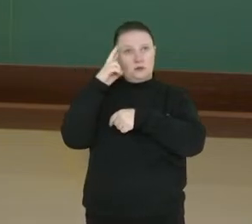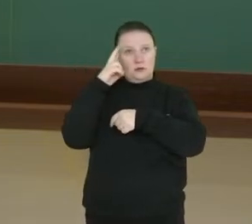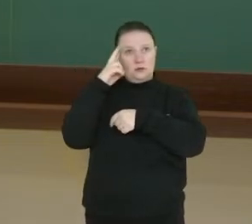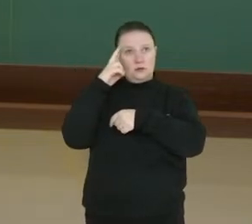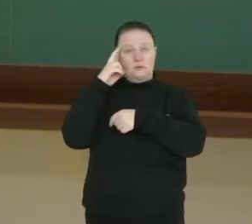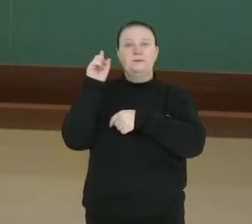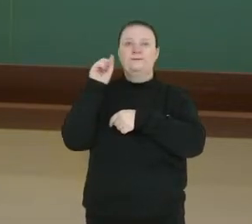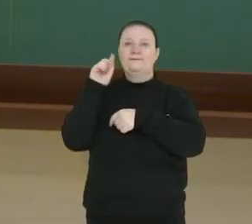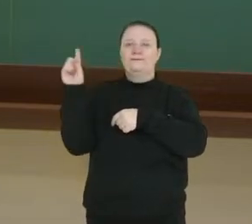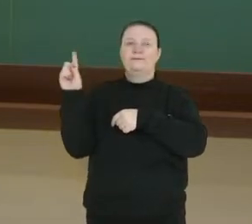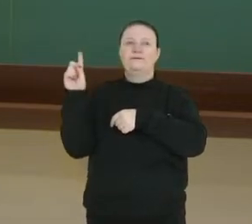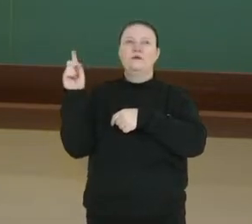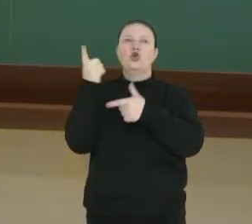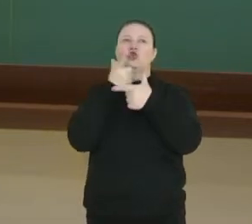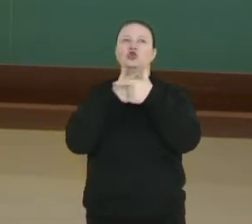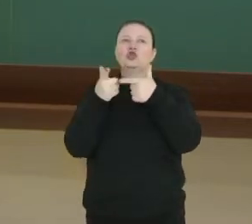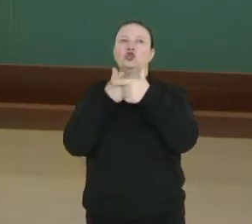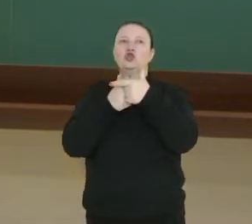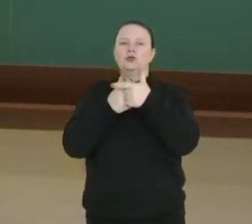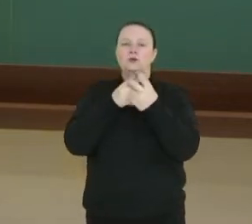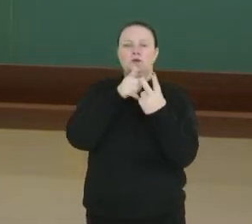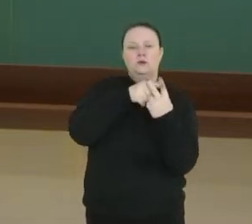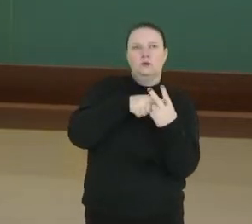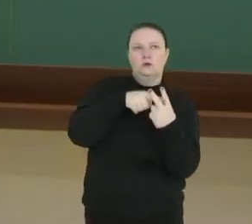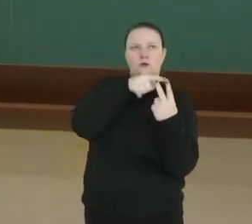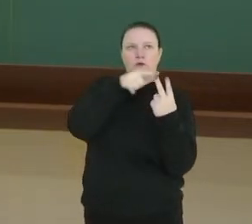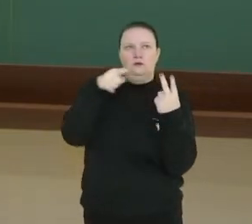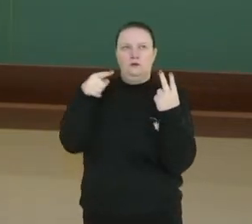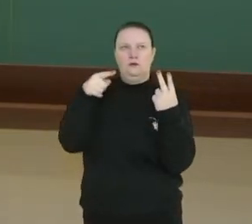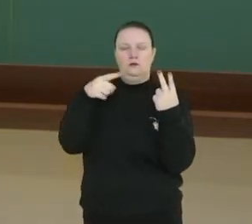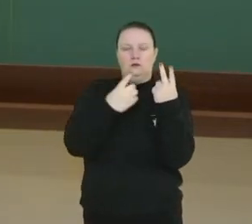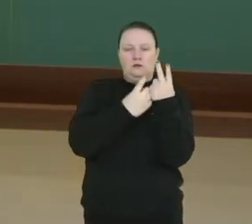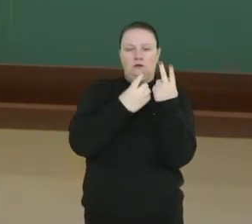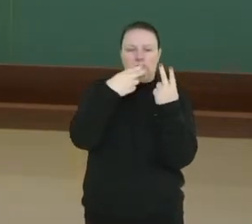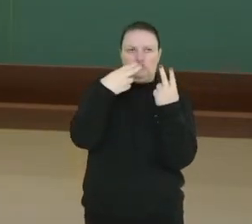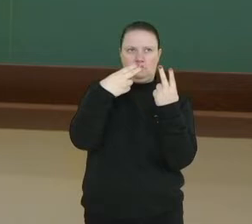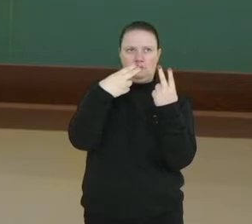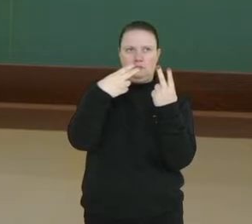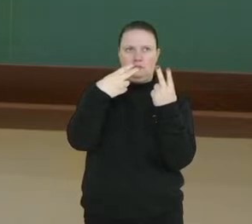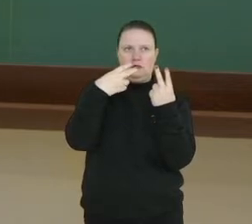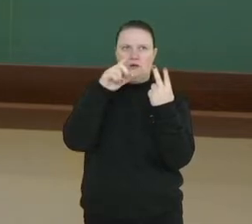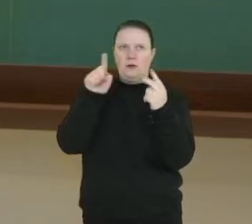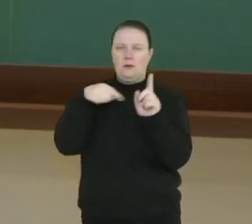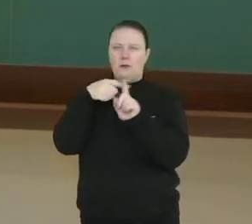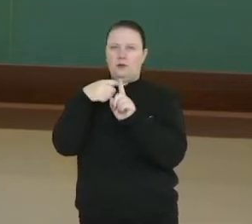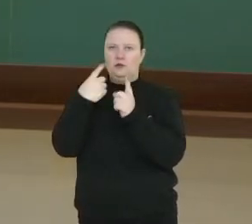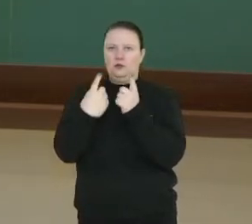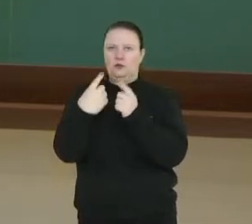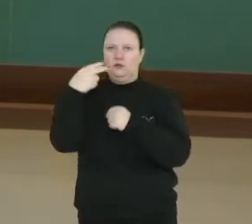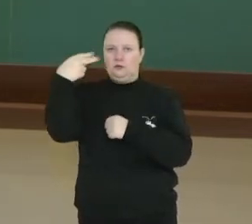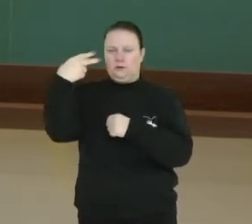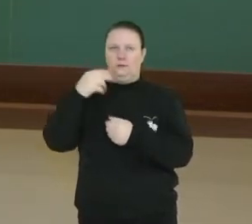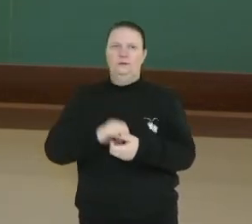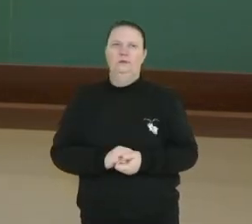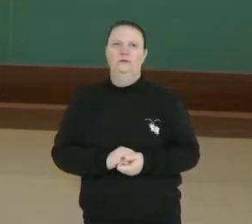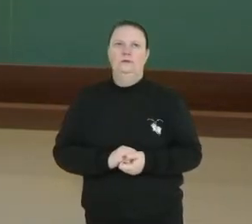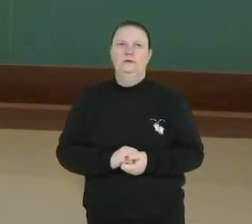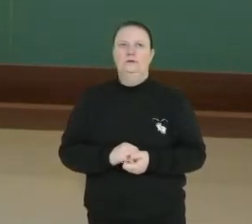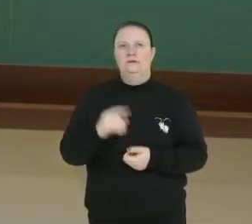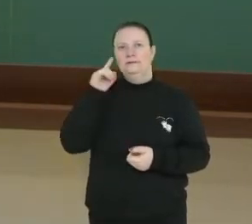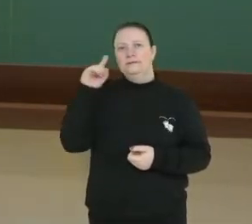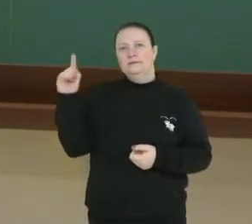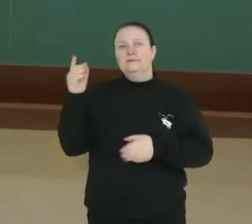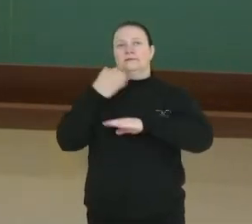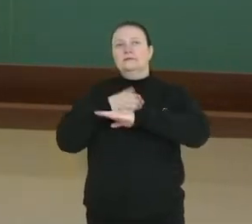módulo, né? Dividido pelo valor de A ao quadrado e o valor de B ao quadrado. Resolvendo de 1 sobre raiz